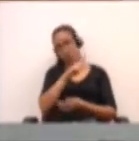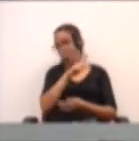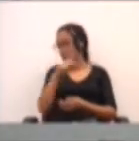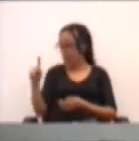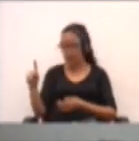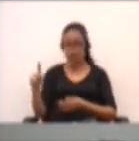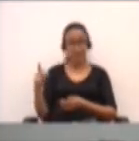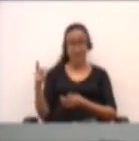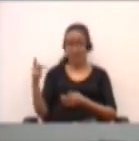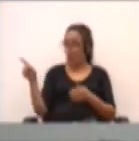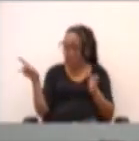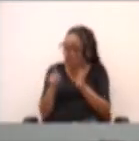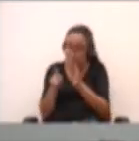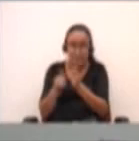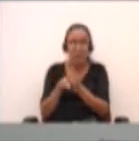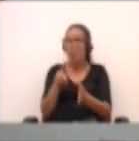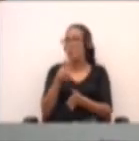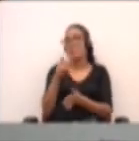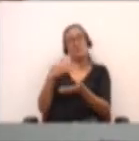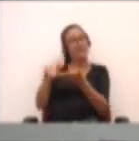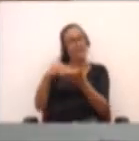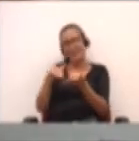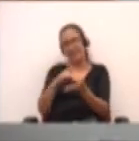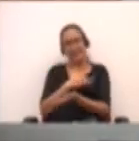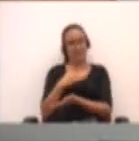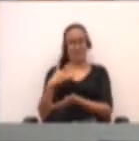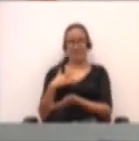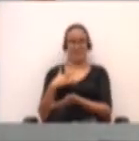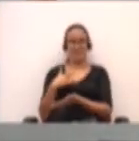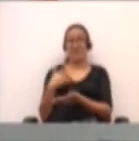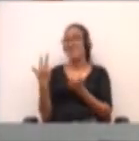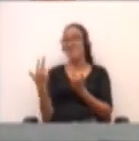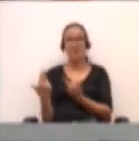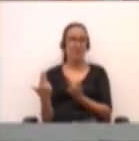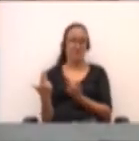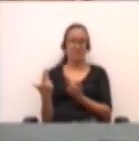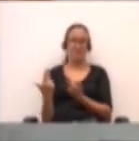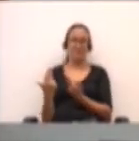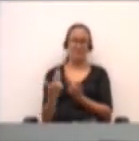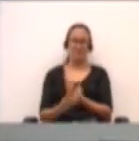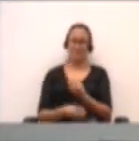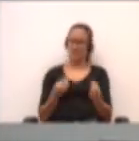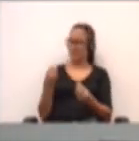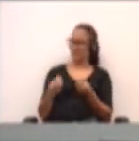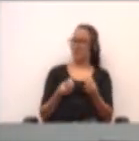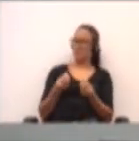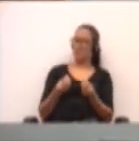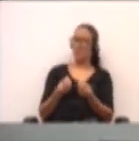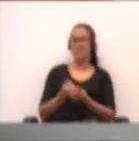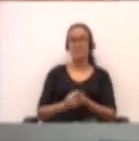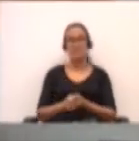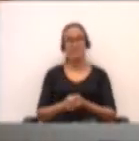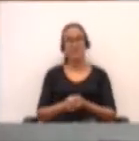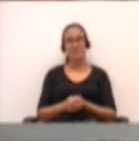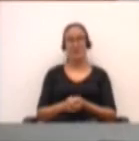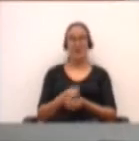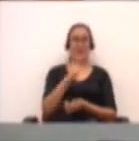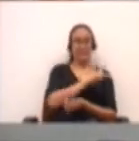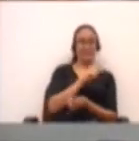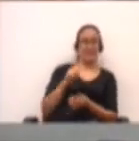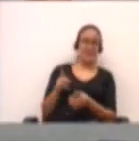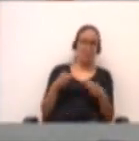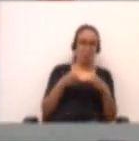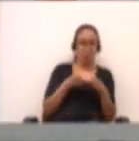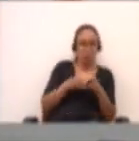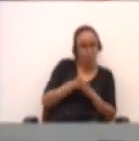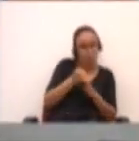da Saúde. Então, eu, no meu pensar, eu vejo que há conflitos de interesses. Como é que eu posso, tá, ser presidente de um